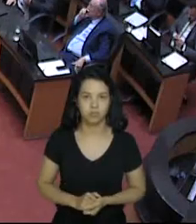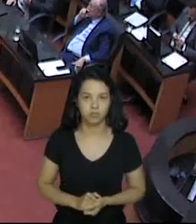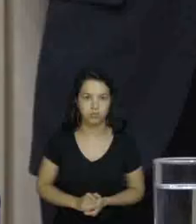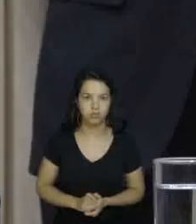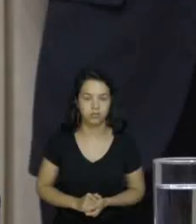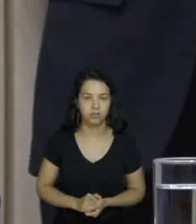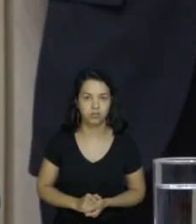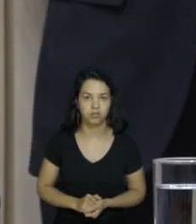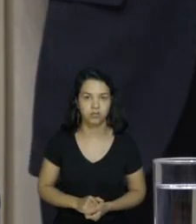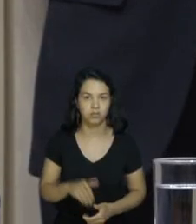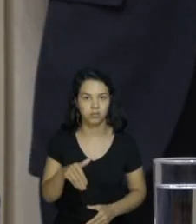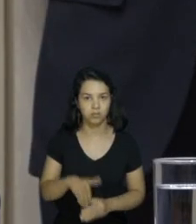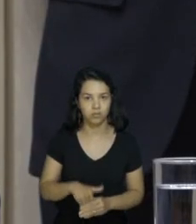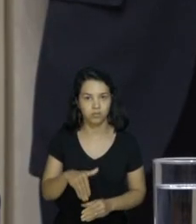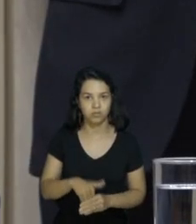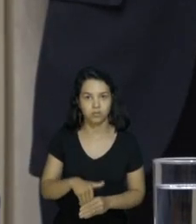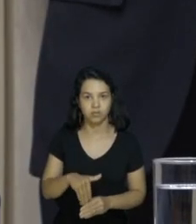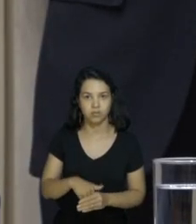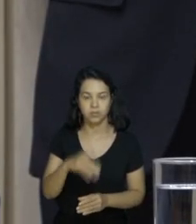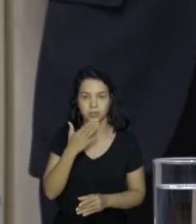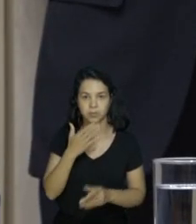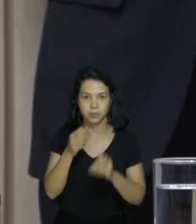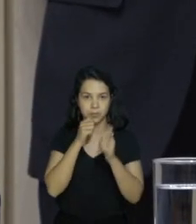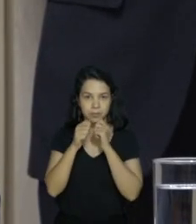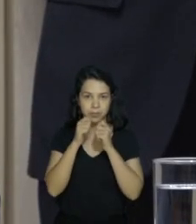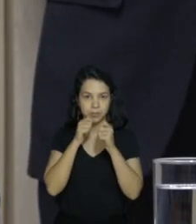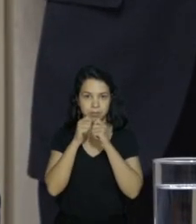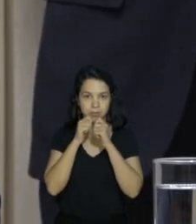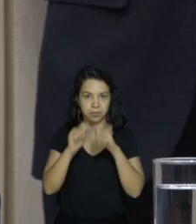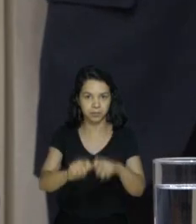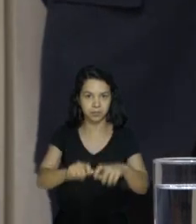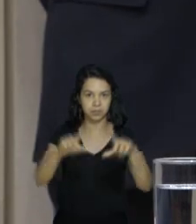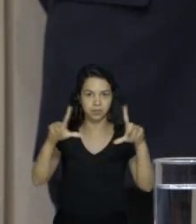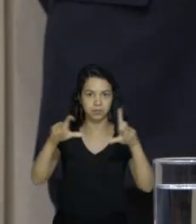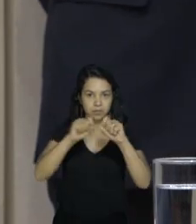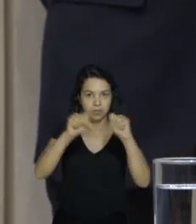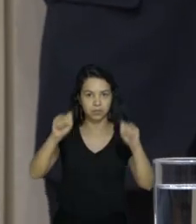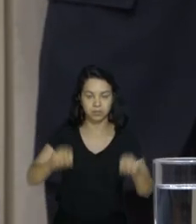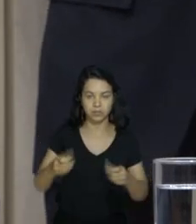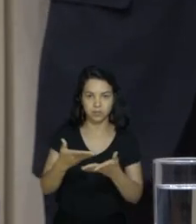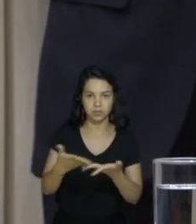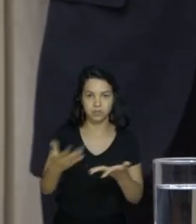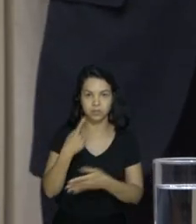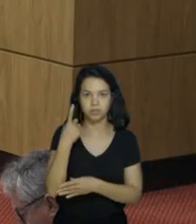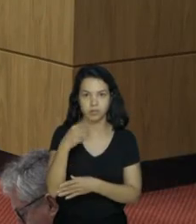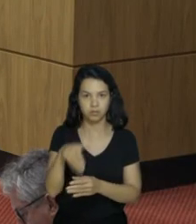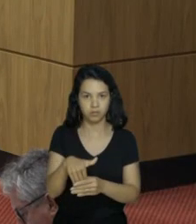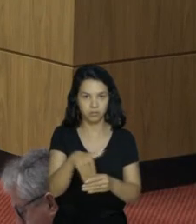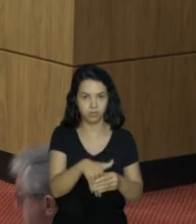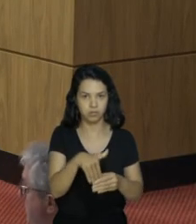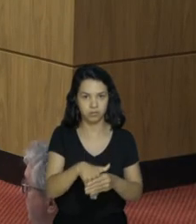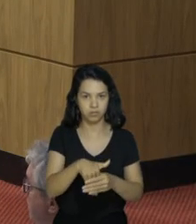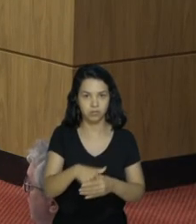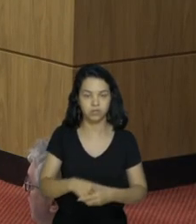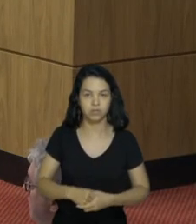Em votação, peço assessoria que abra o sistema para que os senhores e senhoras deputados possam exercer seu direito de voto.